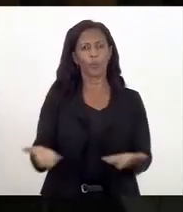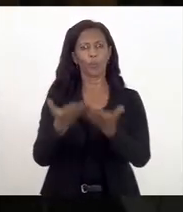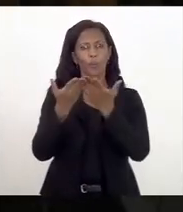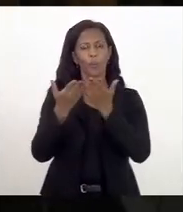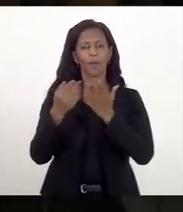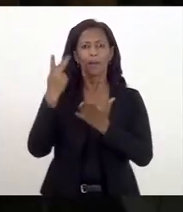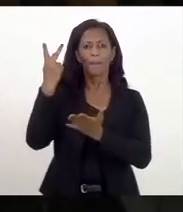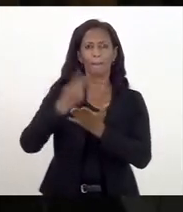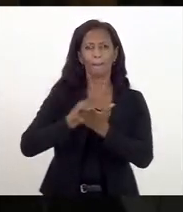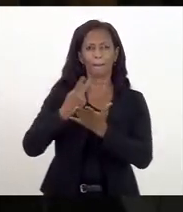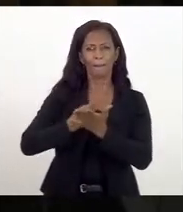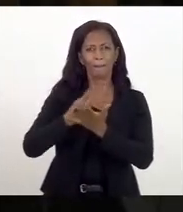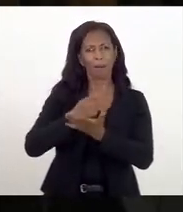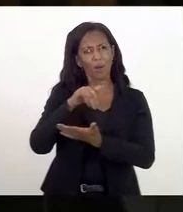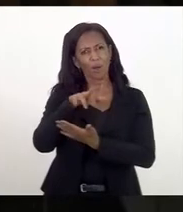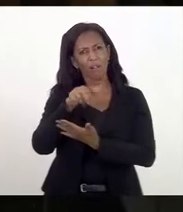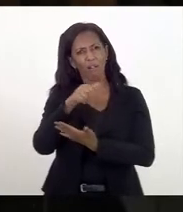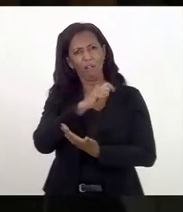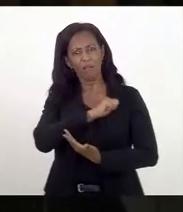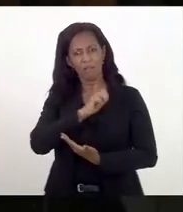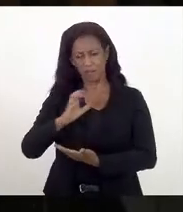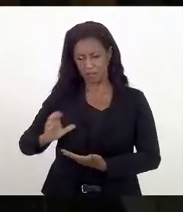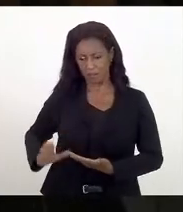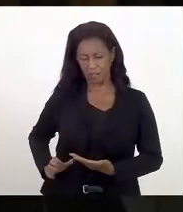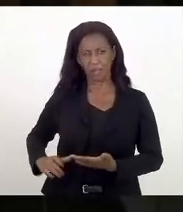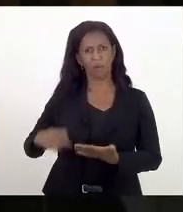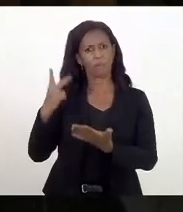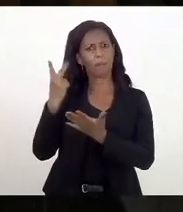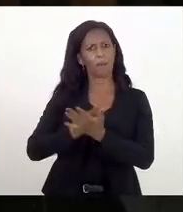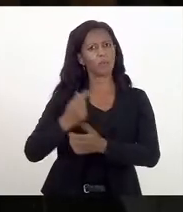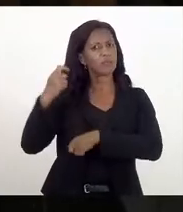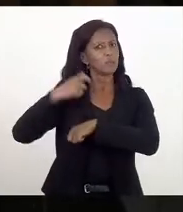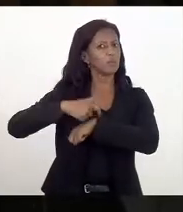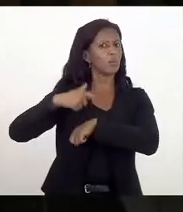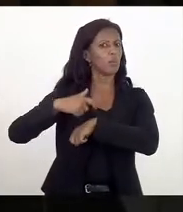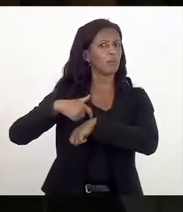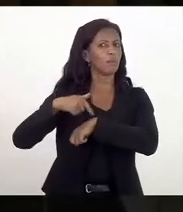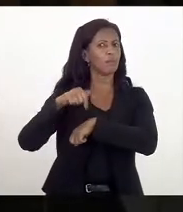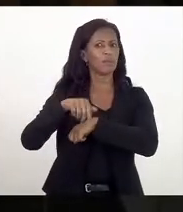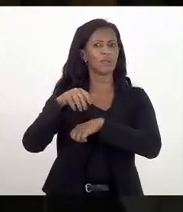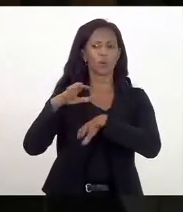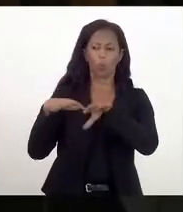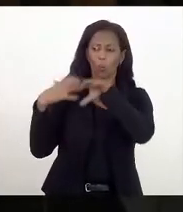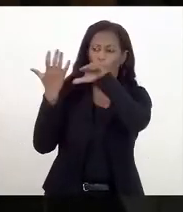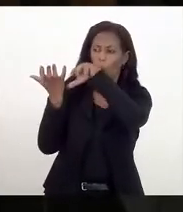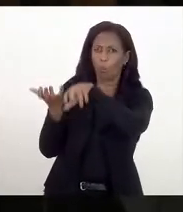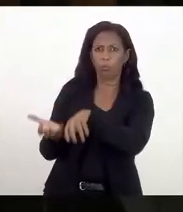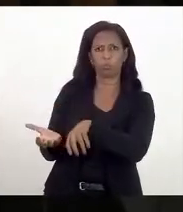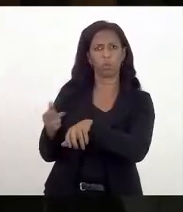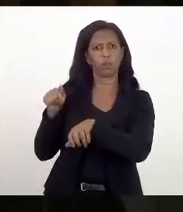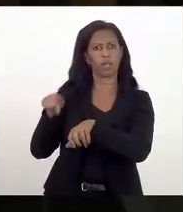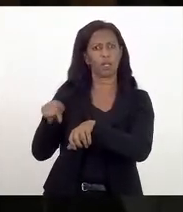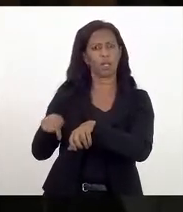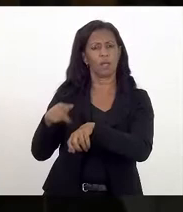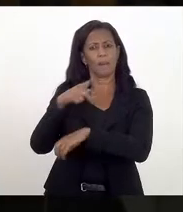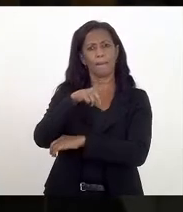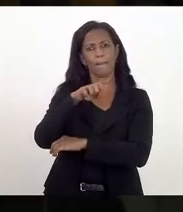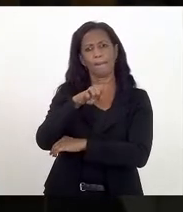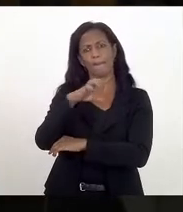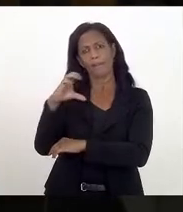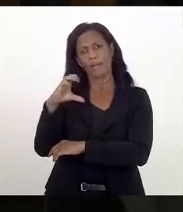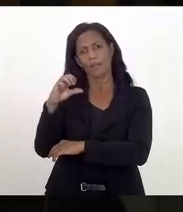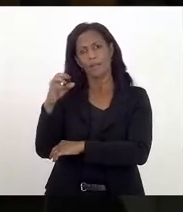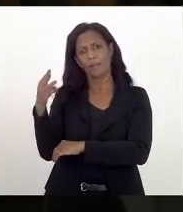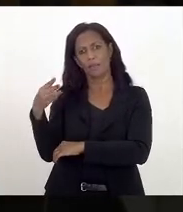pauta e pela organização dessa pauta nesse momento em que no Congresso Nacional, através da PEC 32,